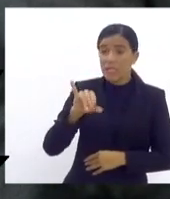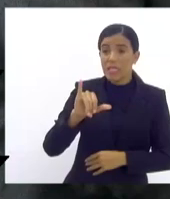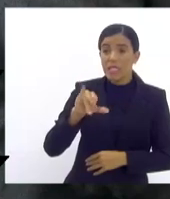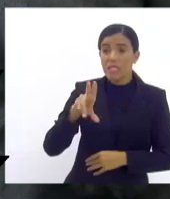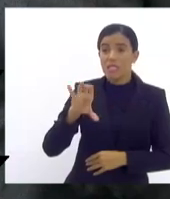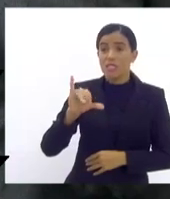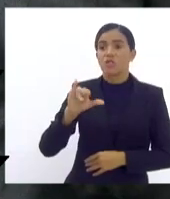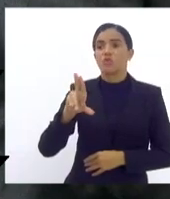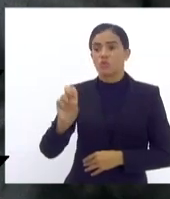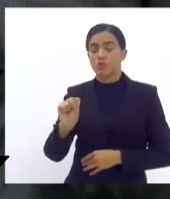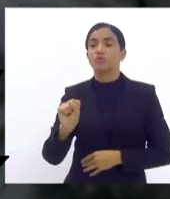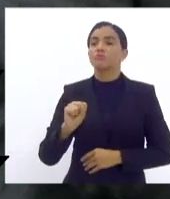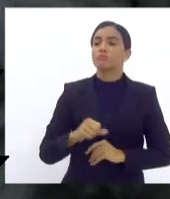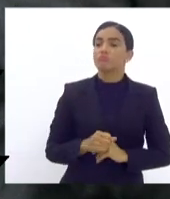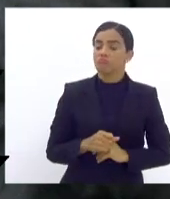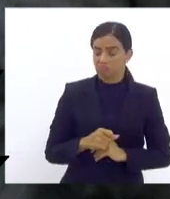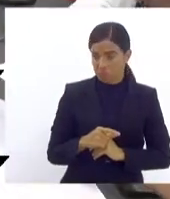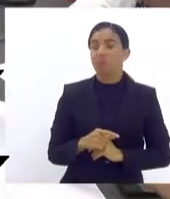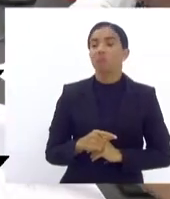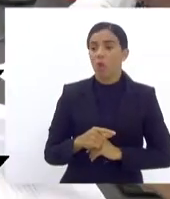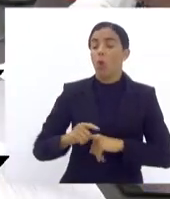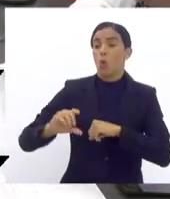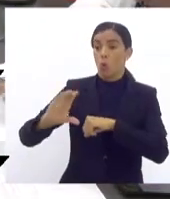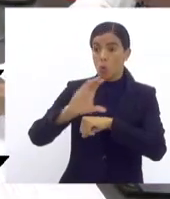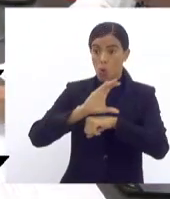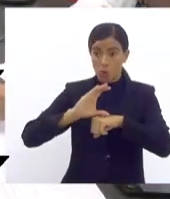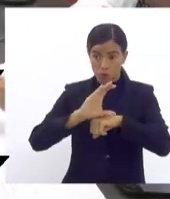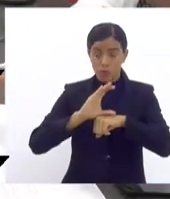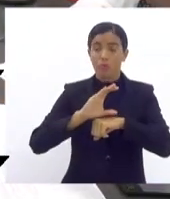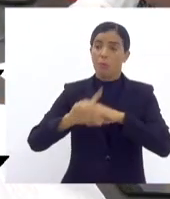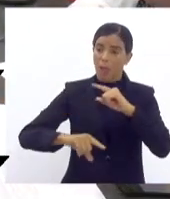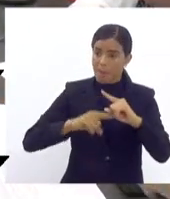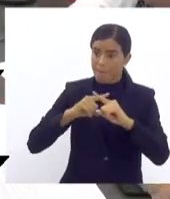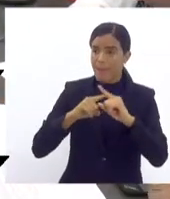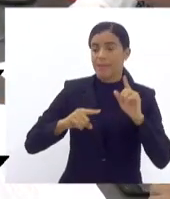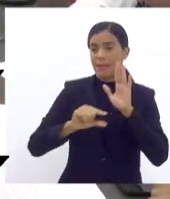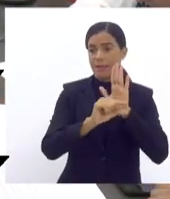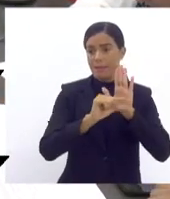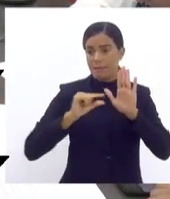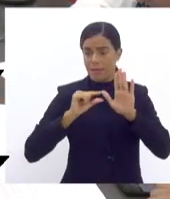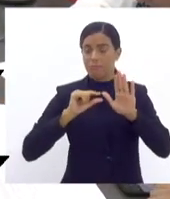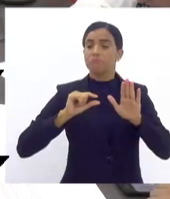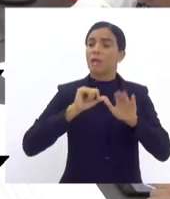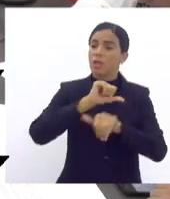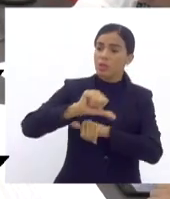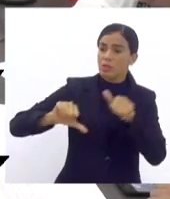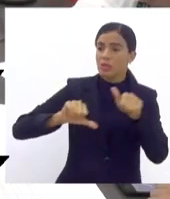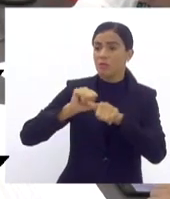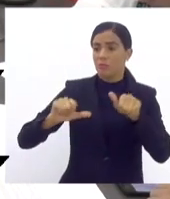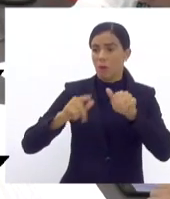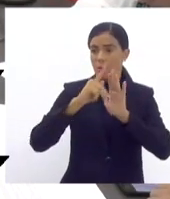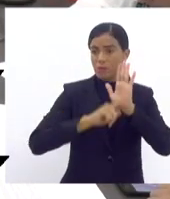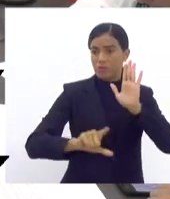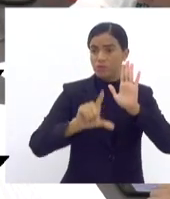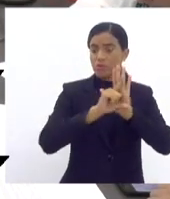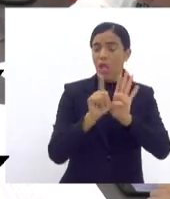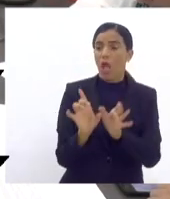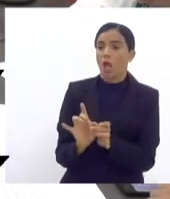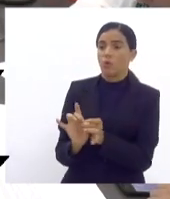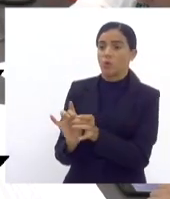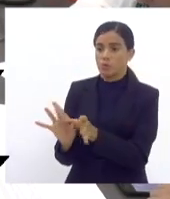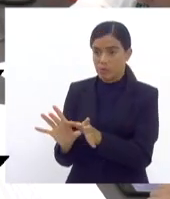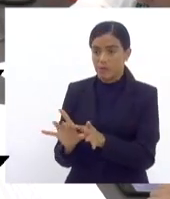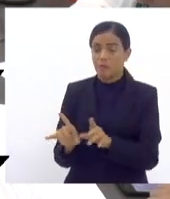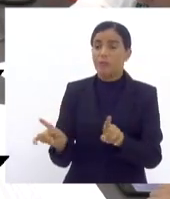presidente, parecer pela constitucionalidade com emendas para transformar o projeto em autorizativo e também